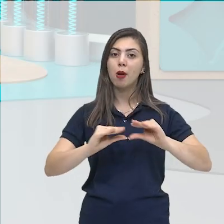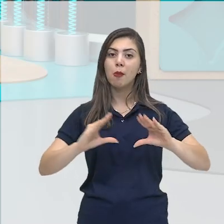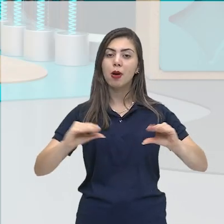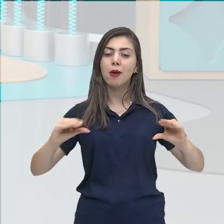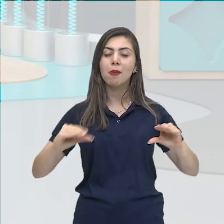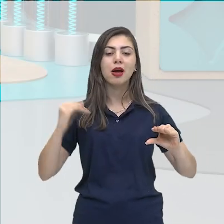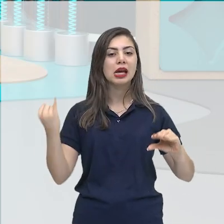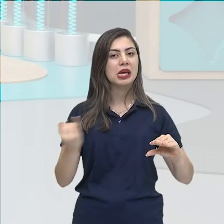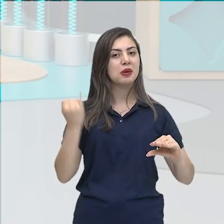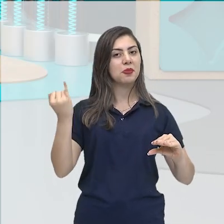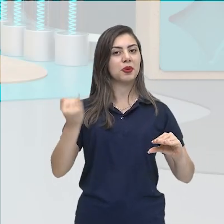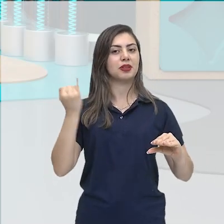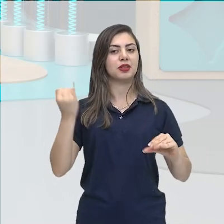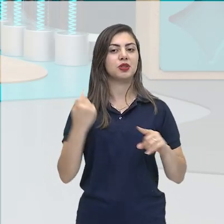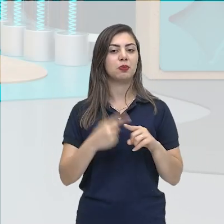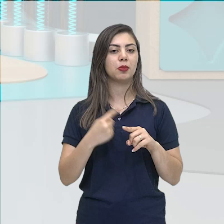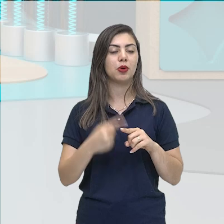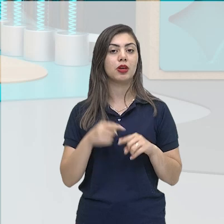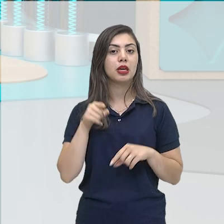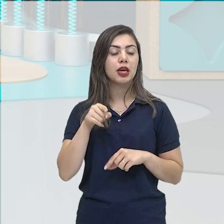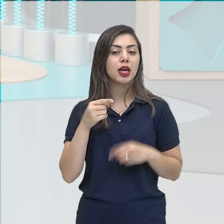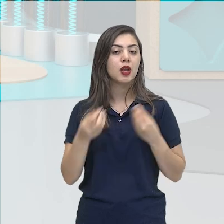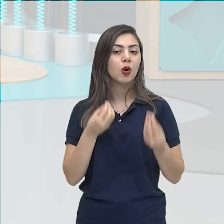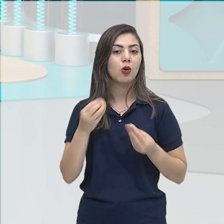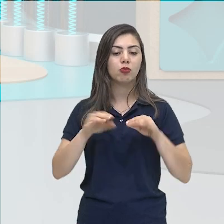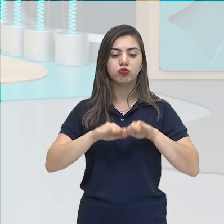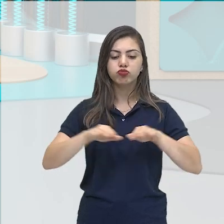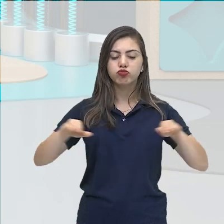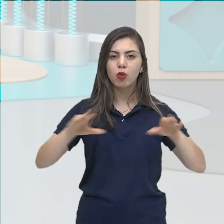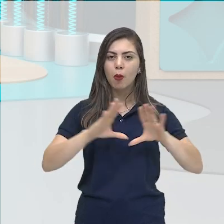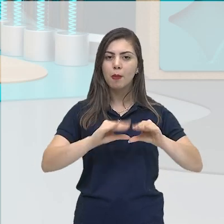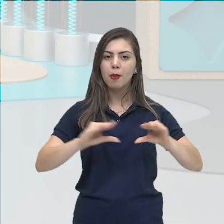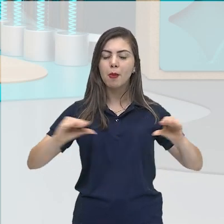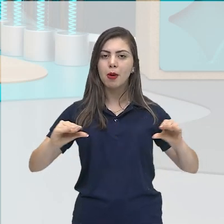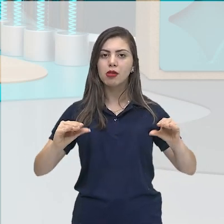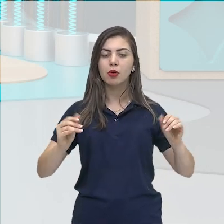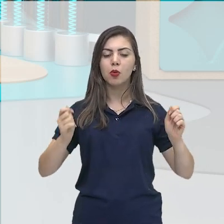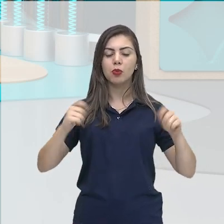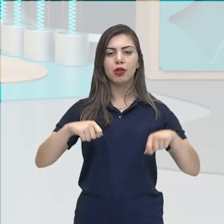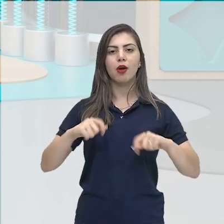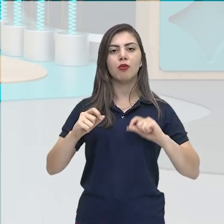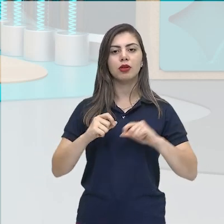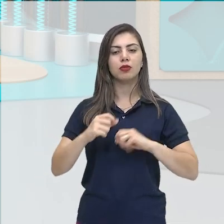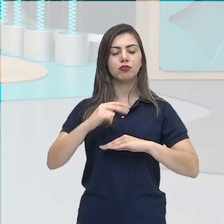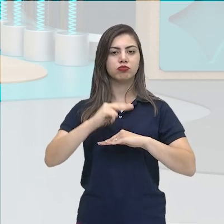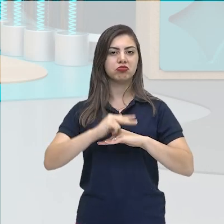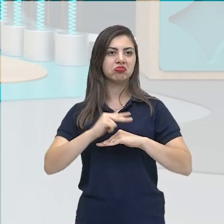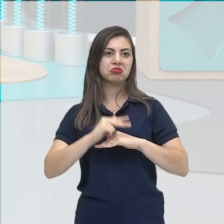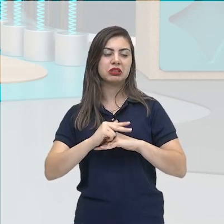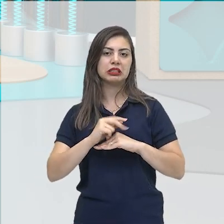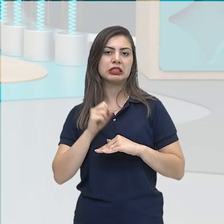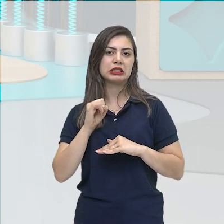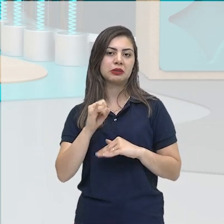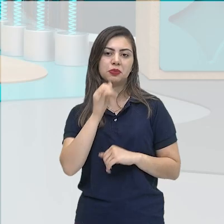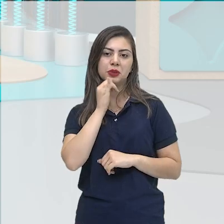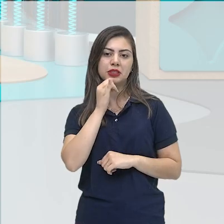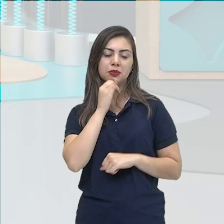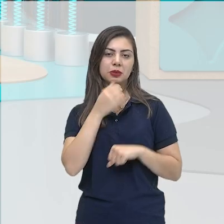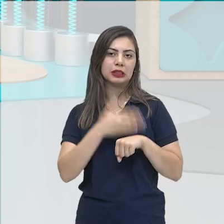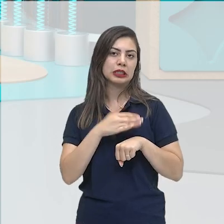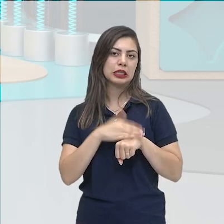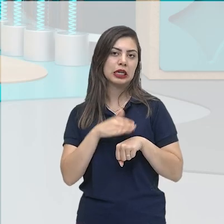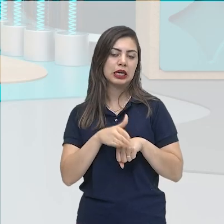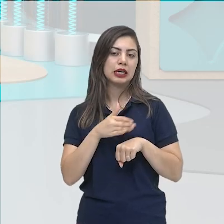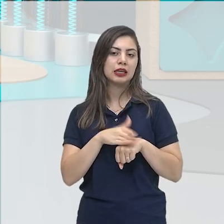é o colchonete, muito importante, porque é ele que traz aí a questão do conforto e a proteção